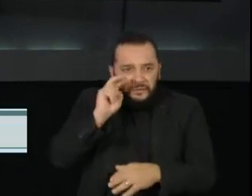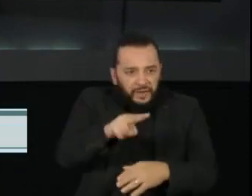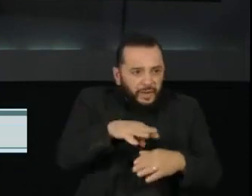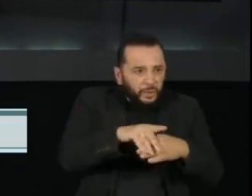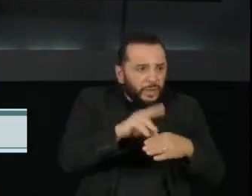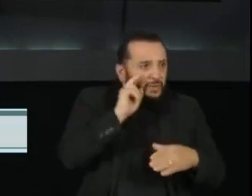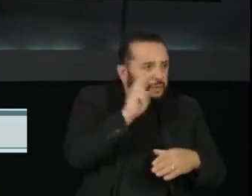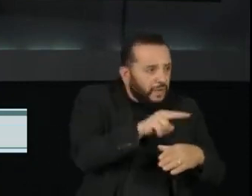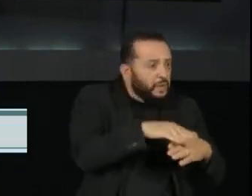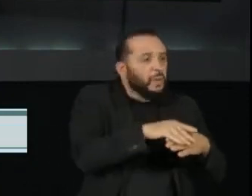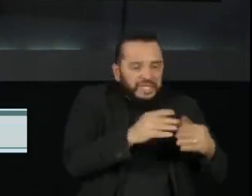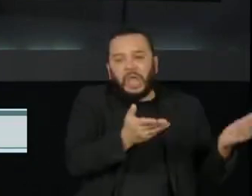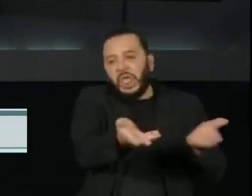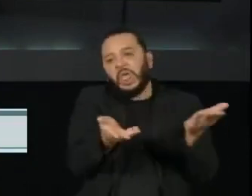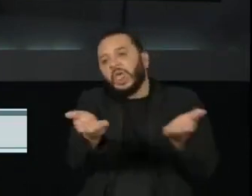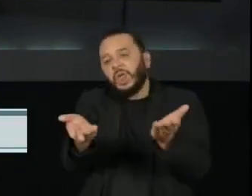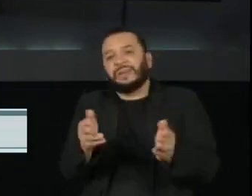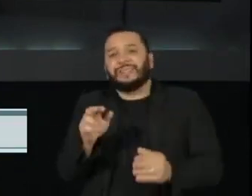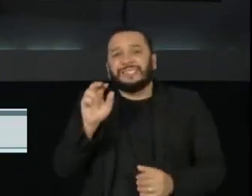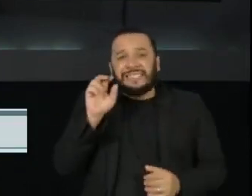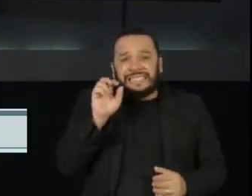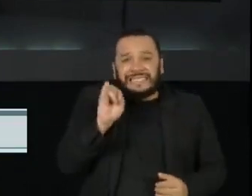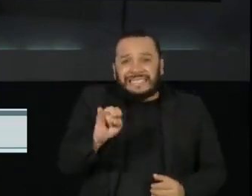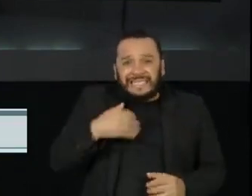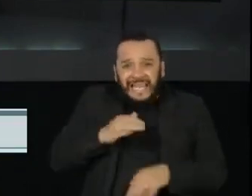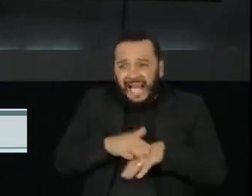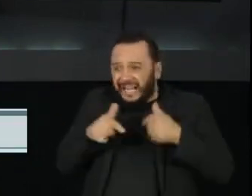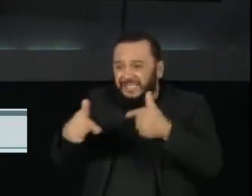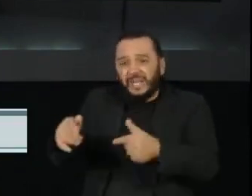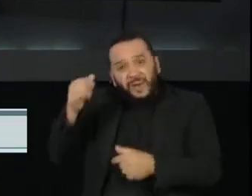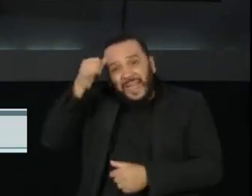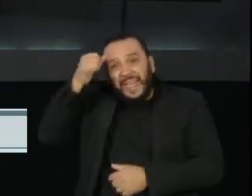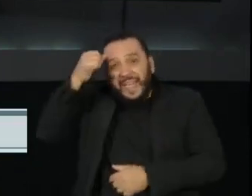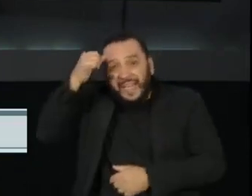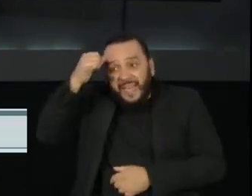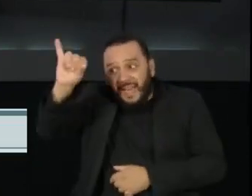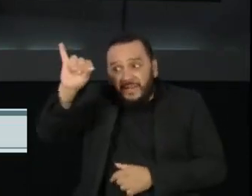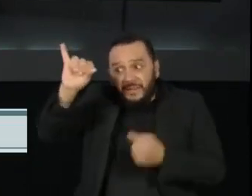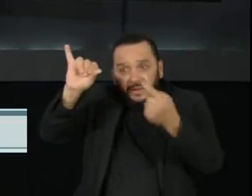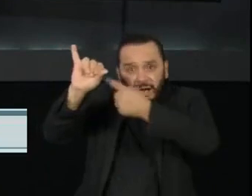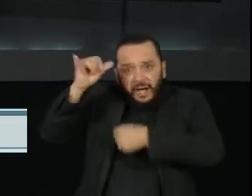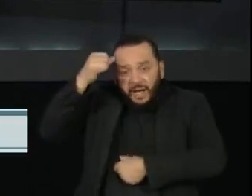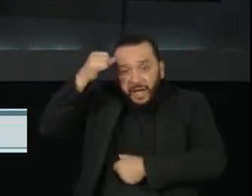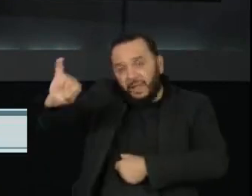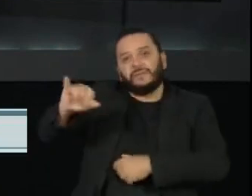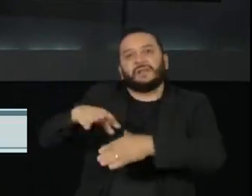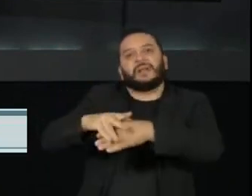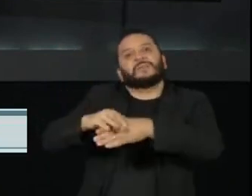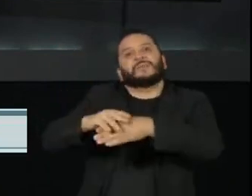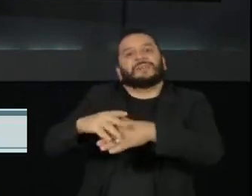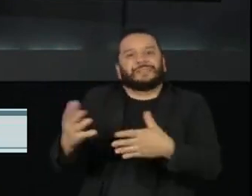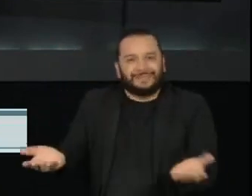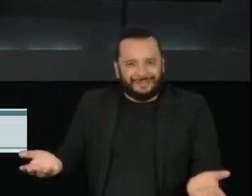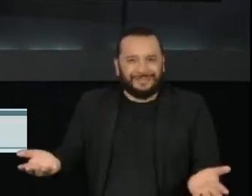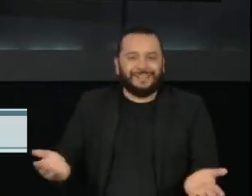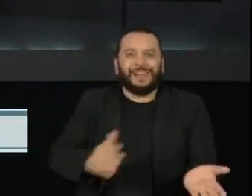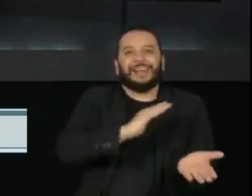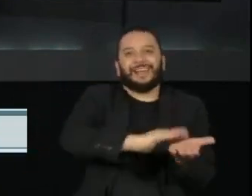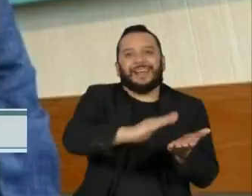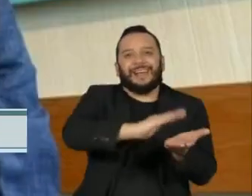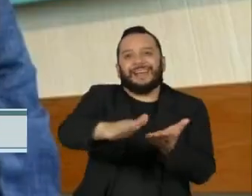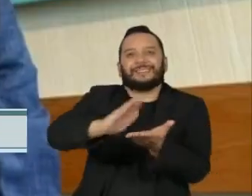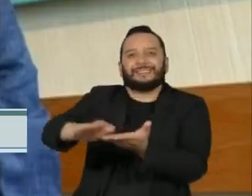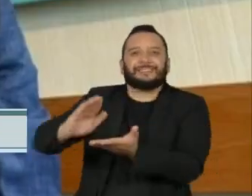tivéssemos ações voltadas para a prevenção, o custo em saúde pública e privada seriam muito